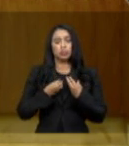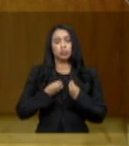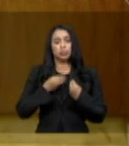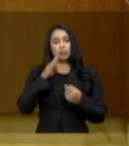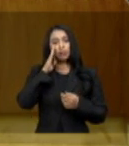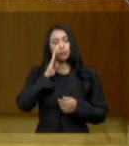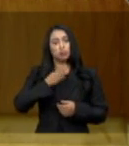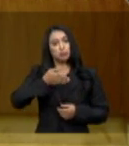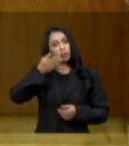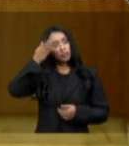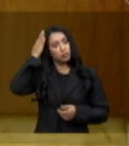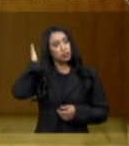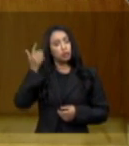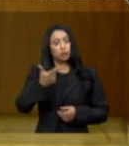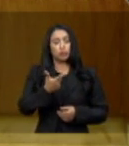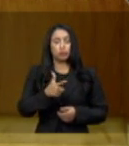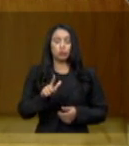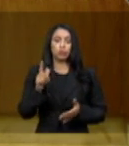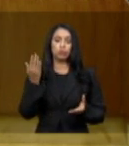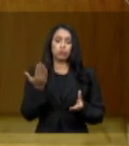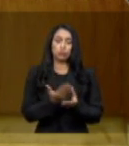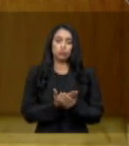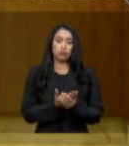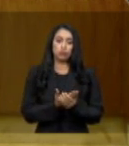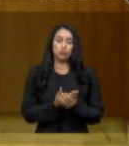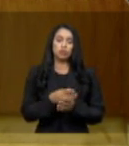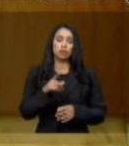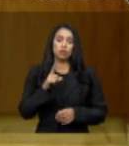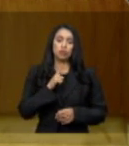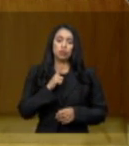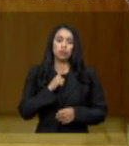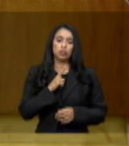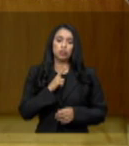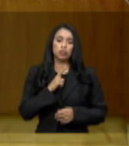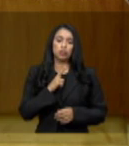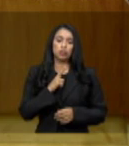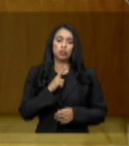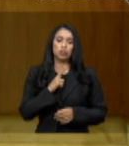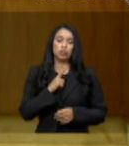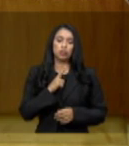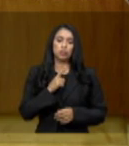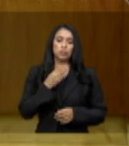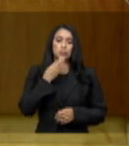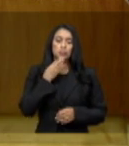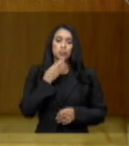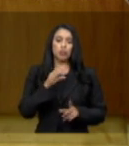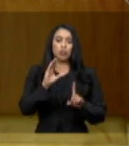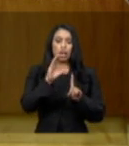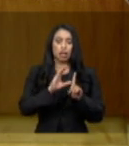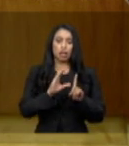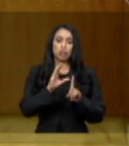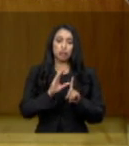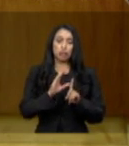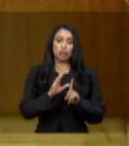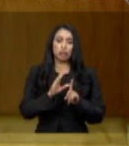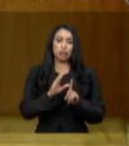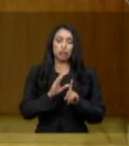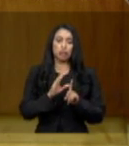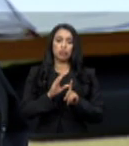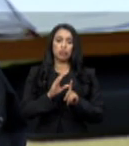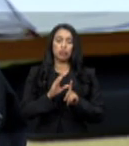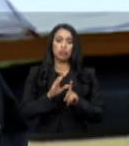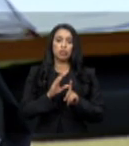o outro feito que vossa excelência' trouxe a referendo eu tenho calendário a próxima sessão que tem nem